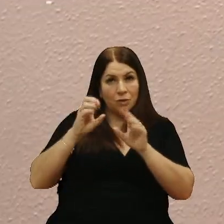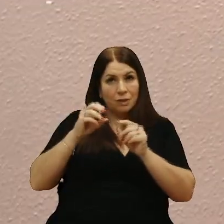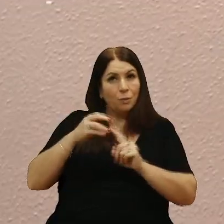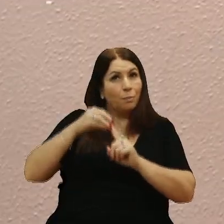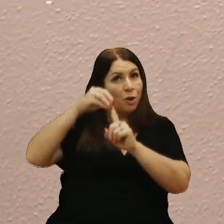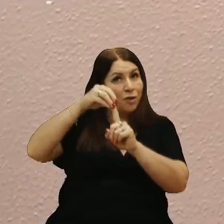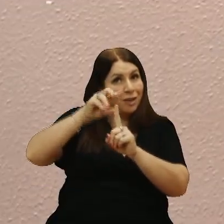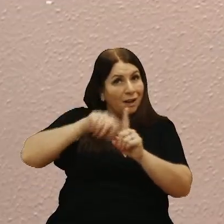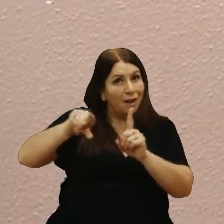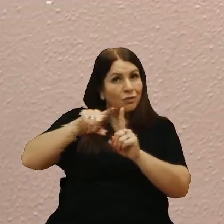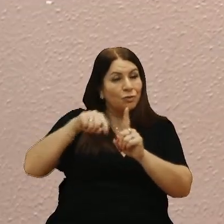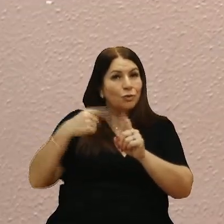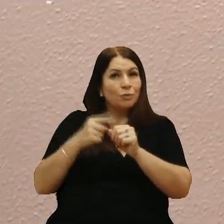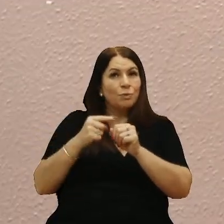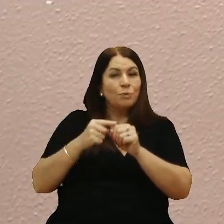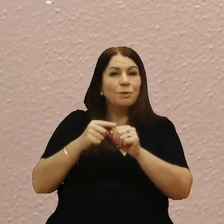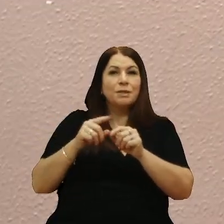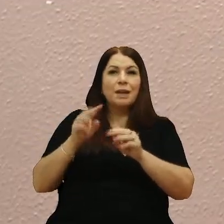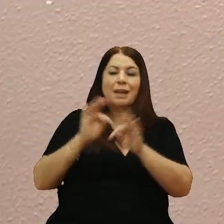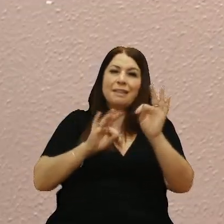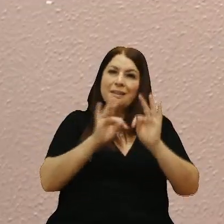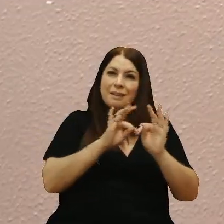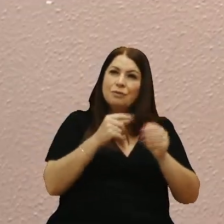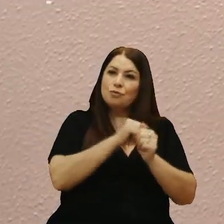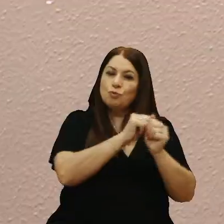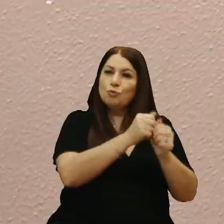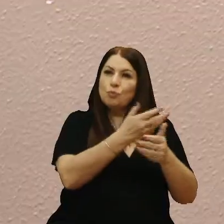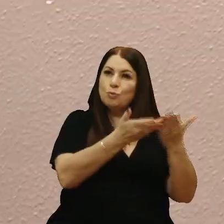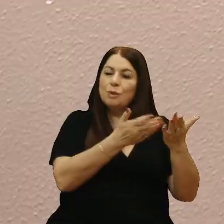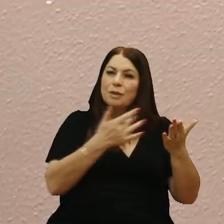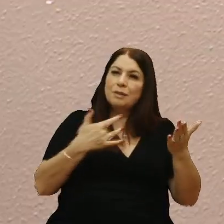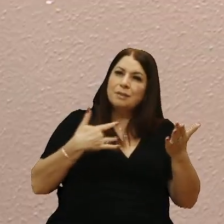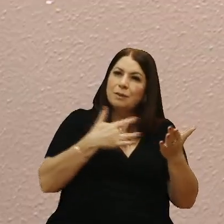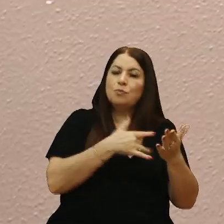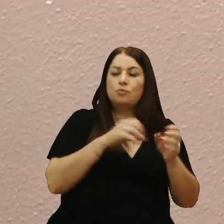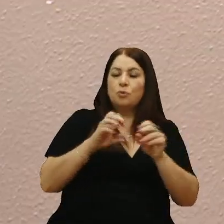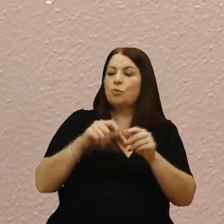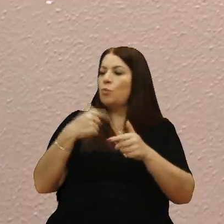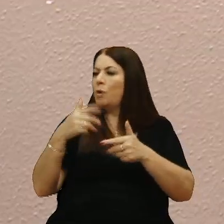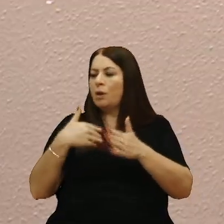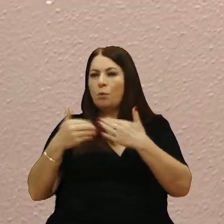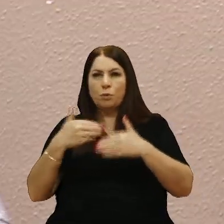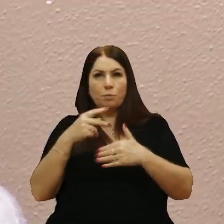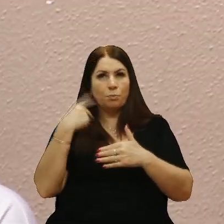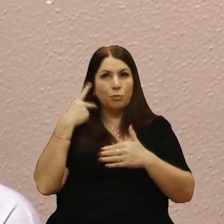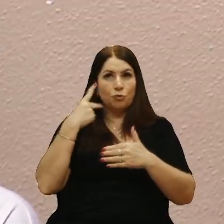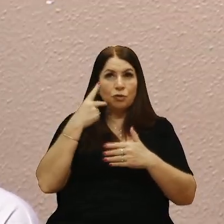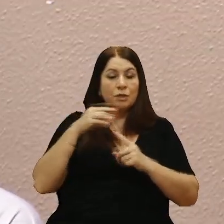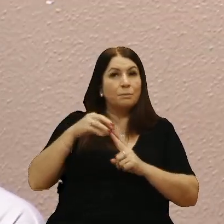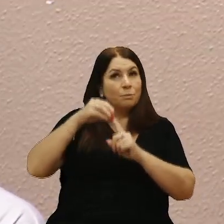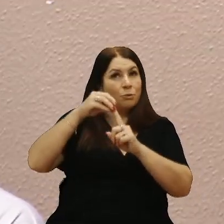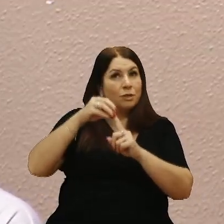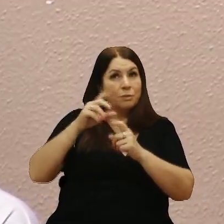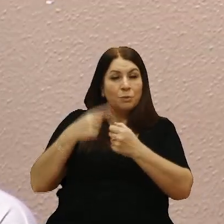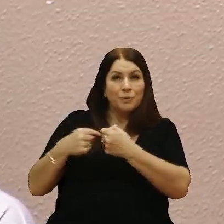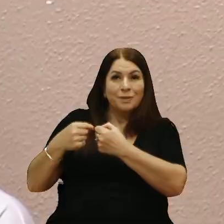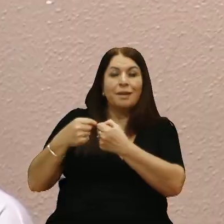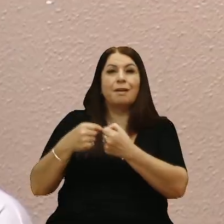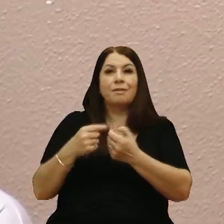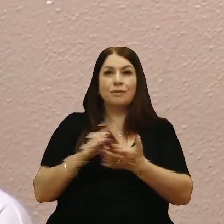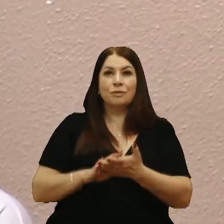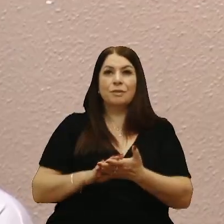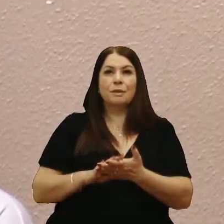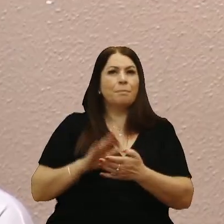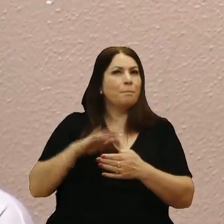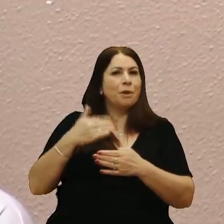prioridade quando nós passarmos a tratar a educação, a saúde, enfim, qualquer outra política pública central para a nossa sociedade, para